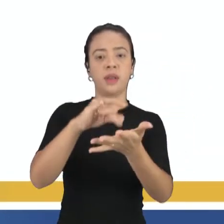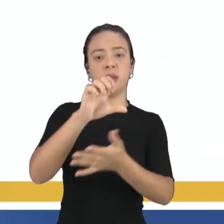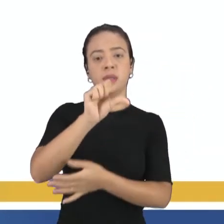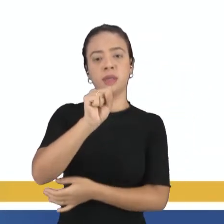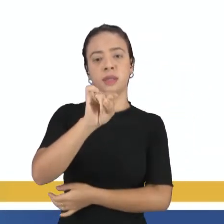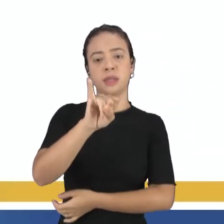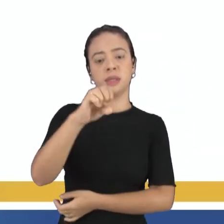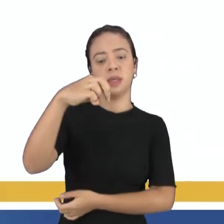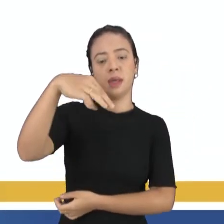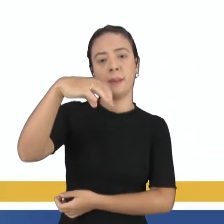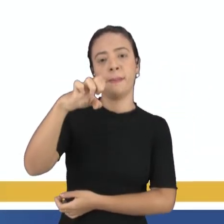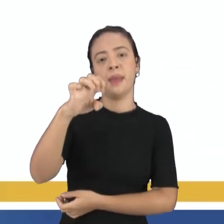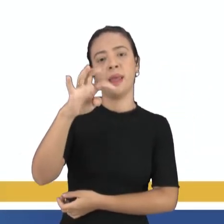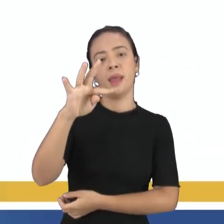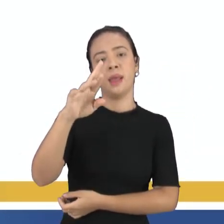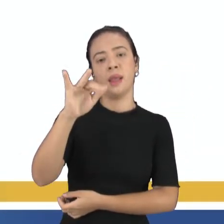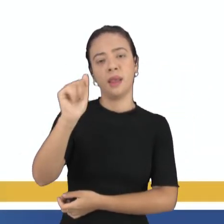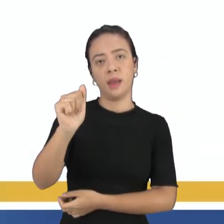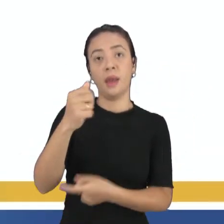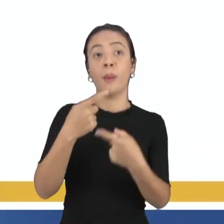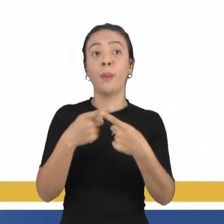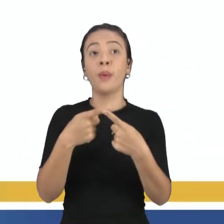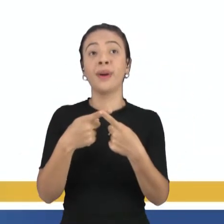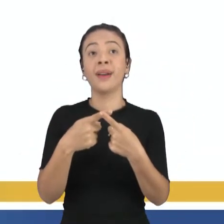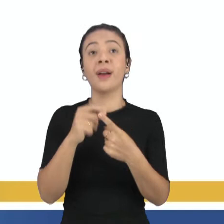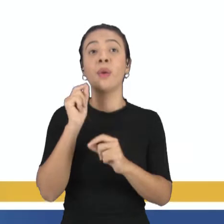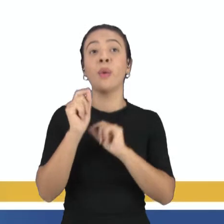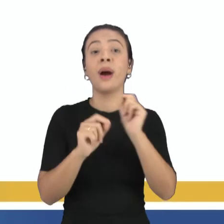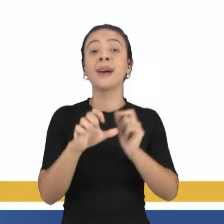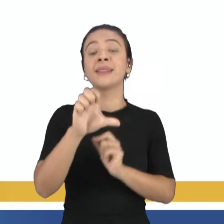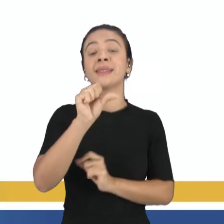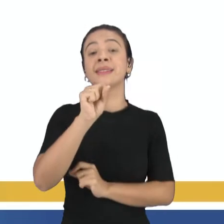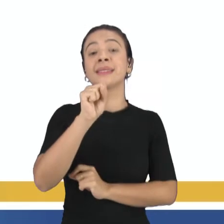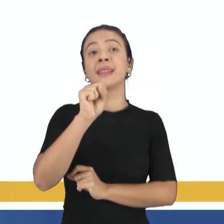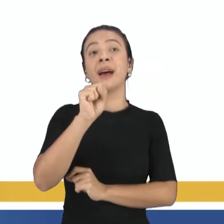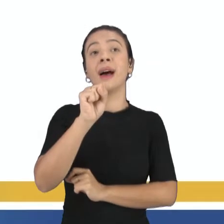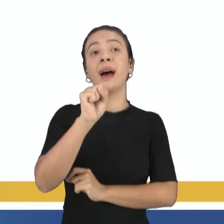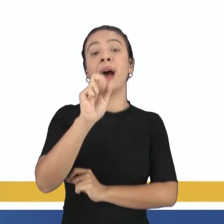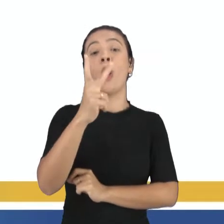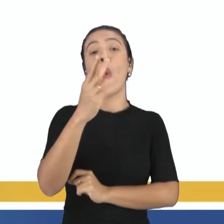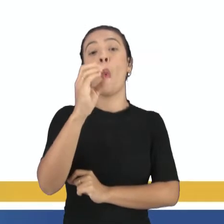não preserva as dimensões do ente geométrico, ou seja, nesse caso,